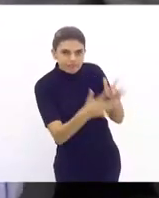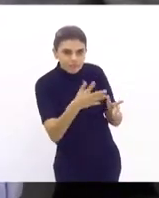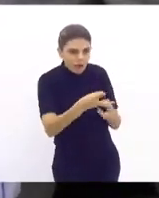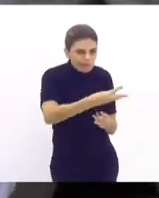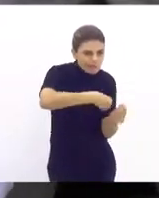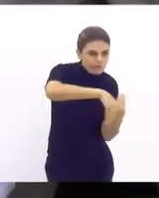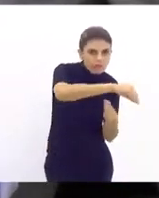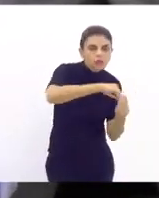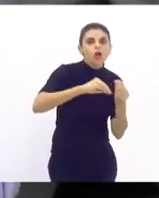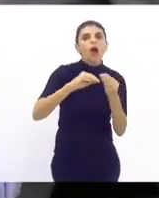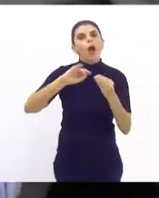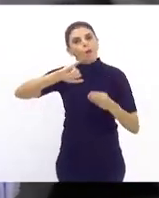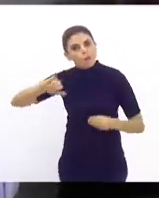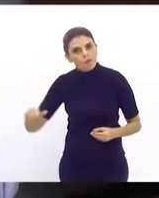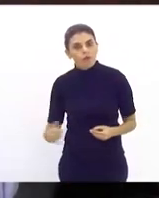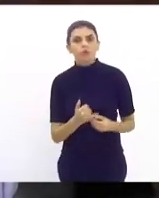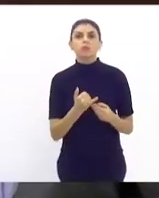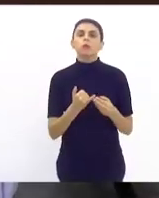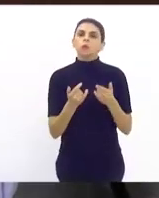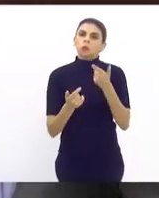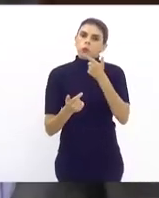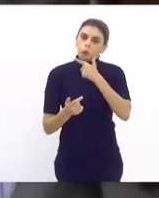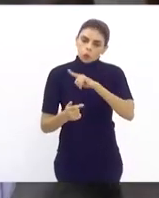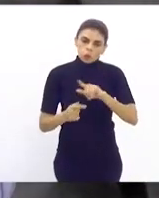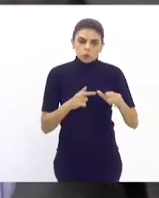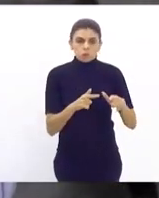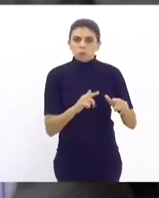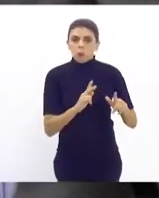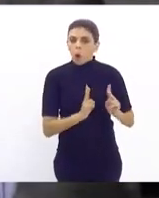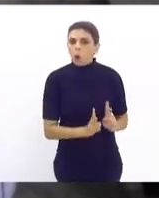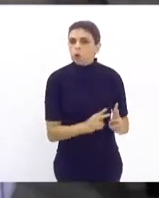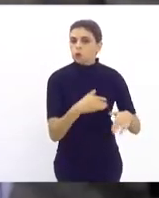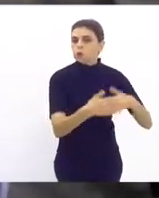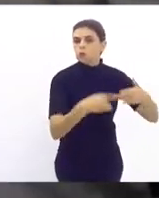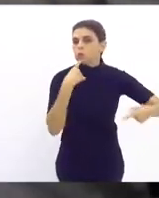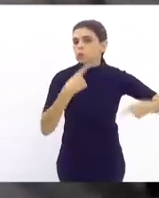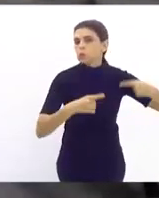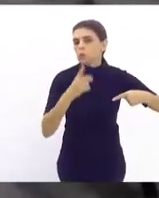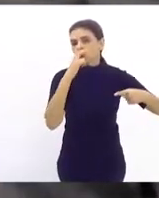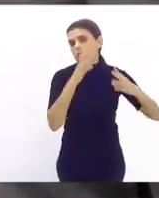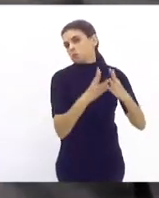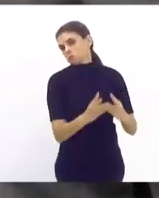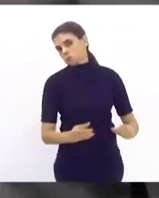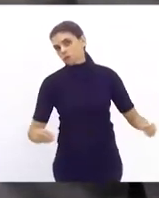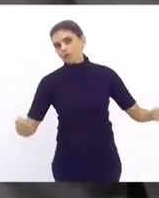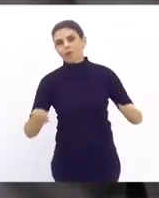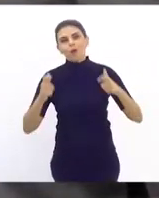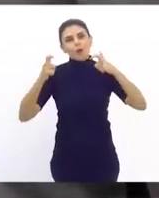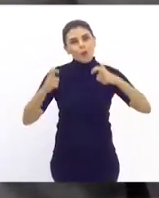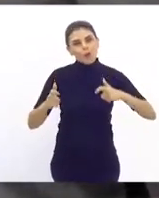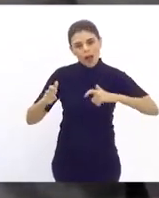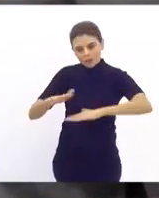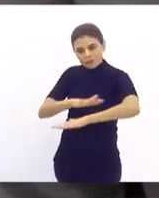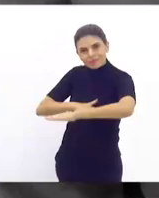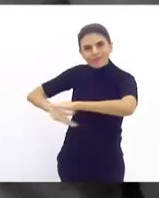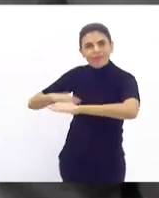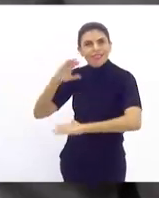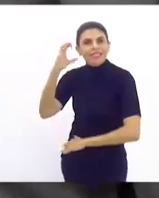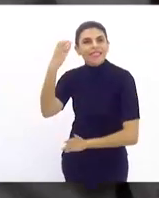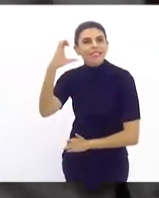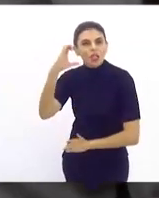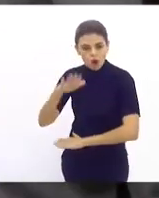complexa, acabamos saindo e isso daí não teve continuidade. Sobretudo o canal de São Lourenço, aquelas áreas lá de